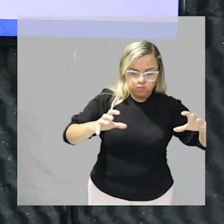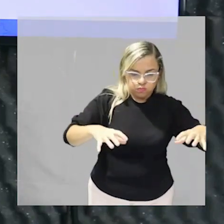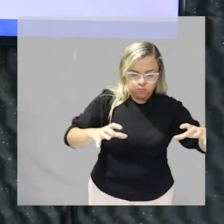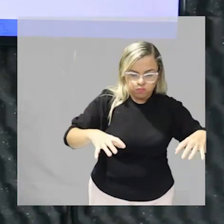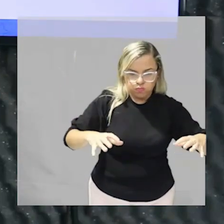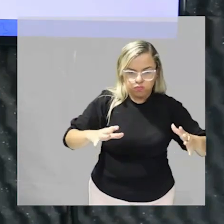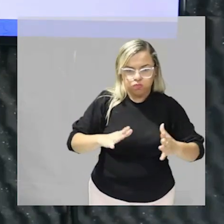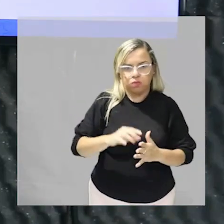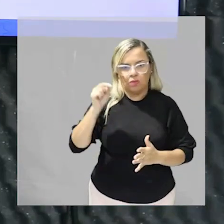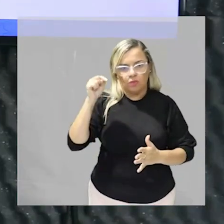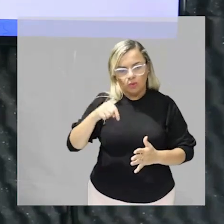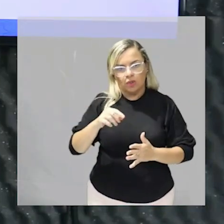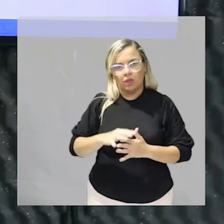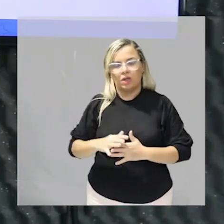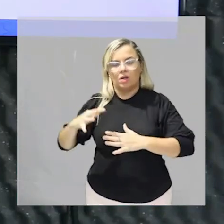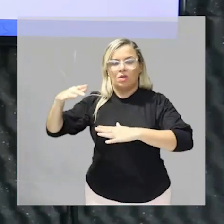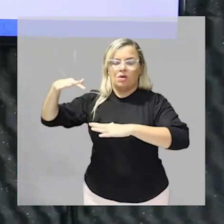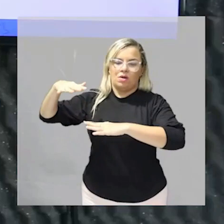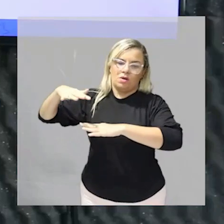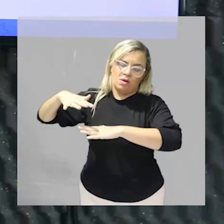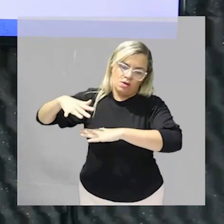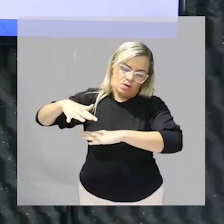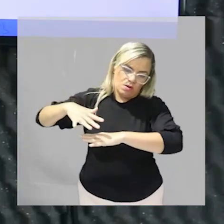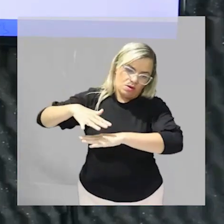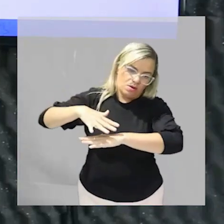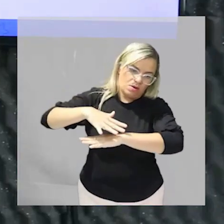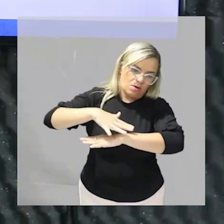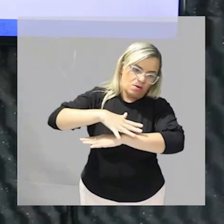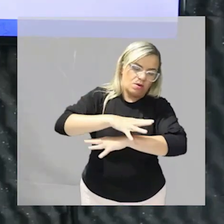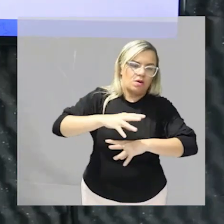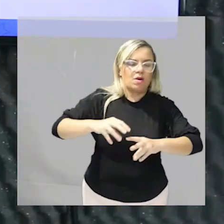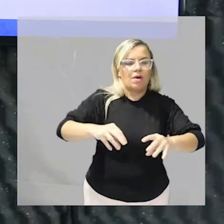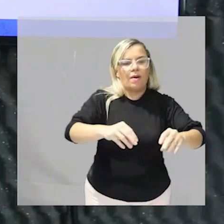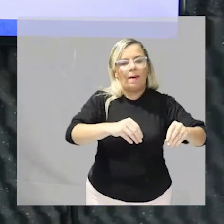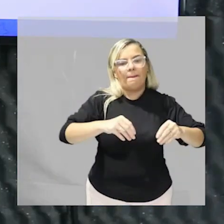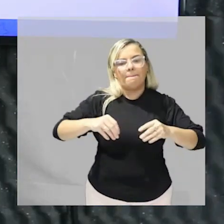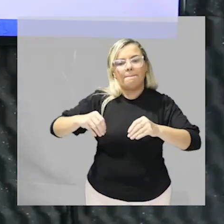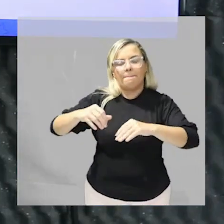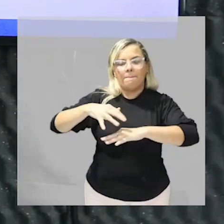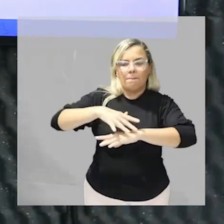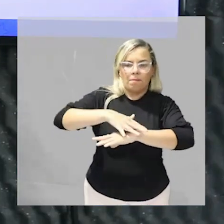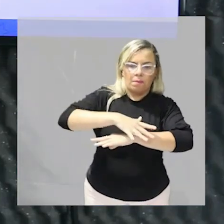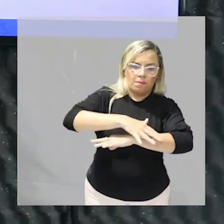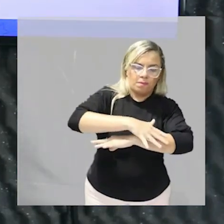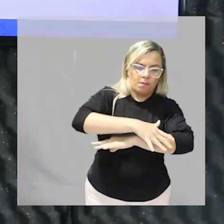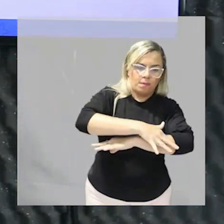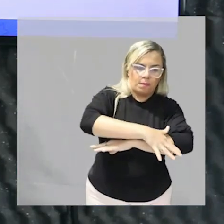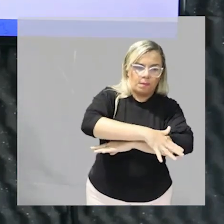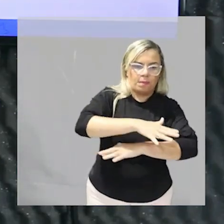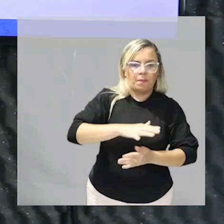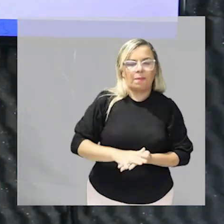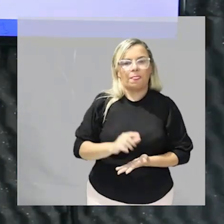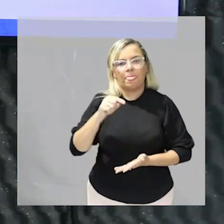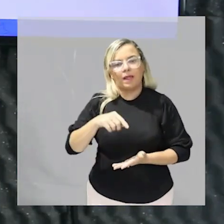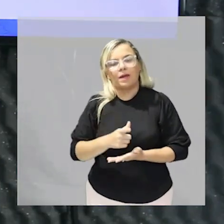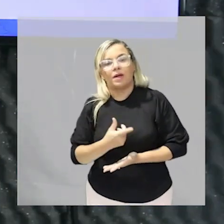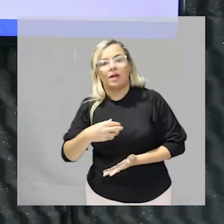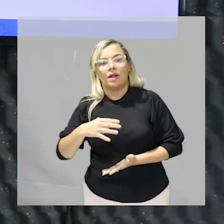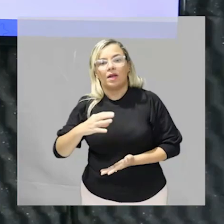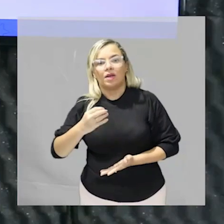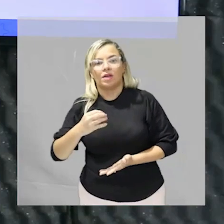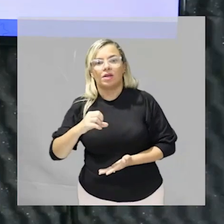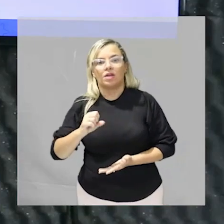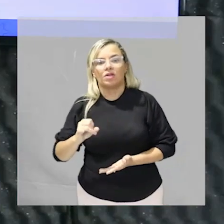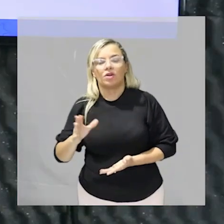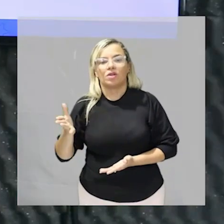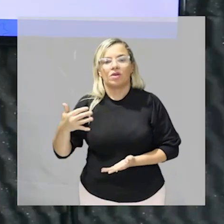escoar para esses mesmos corpos d'água e principalmente vai penetrar no solo, vai infiltrar, recarregando, por exemplo, lençóis freáticos. Esse é o ciclo hidrológico